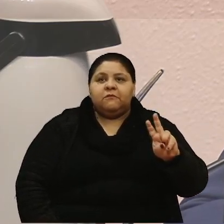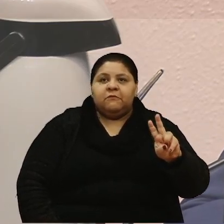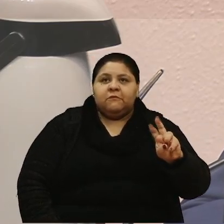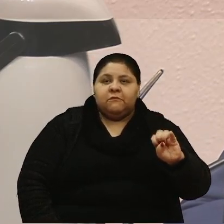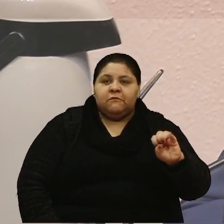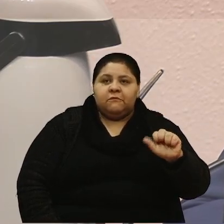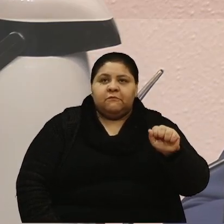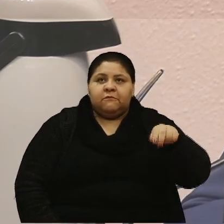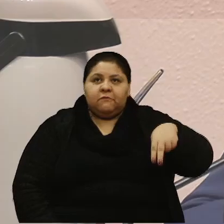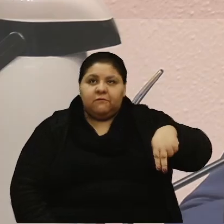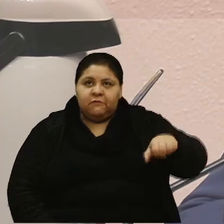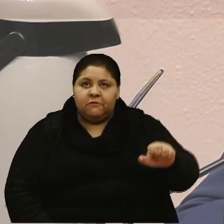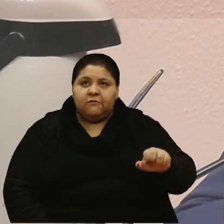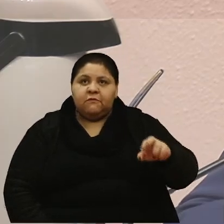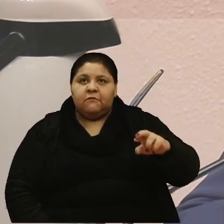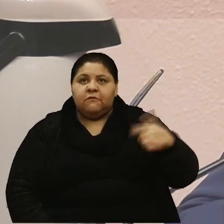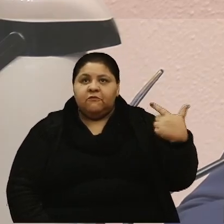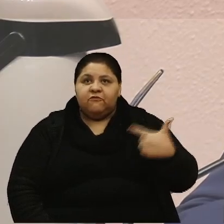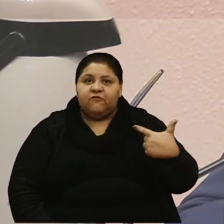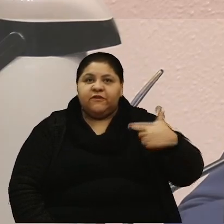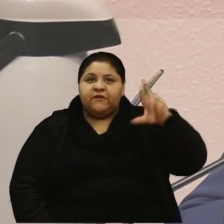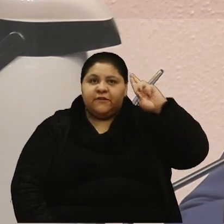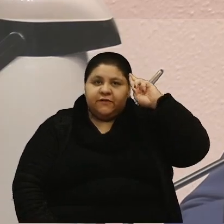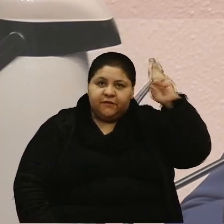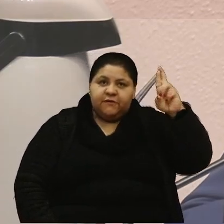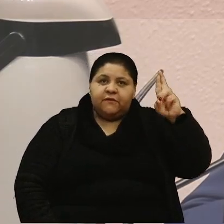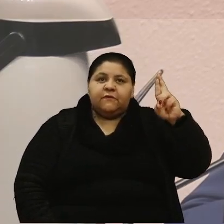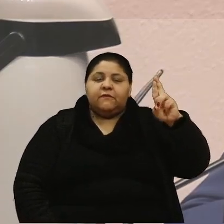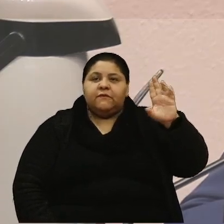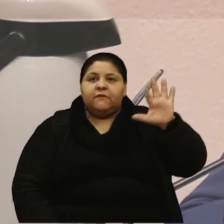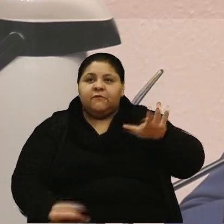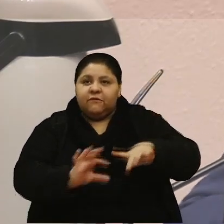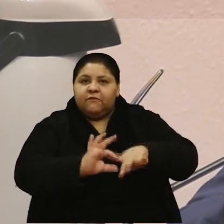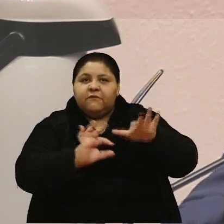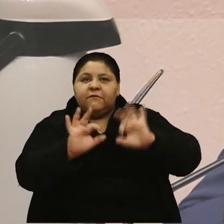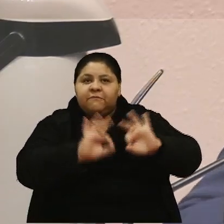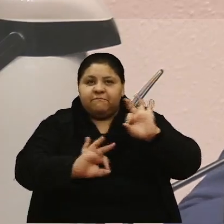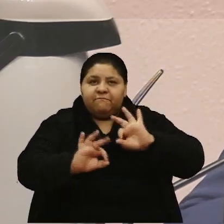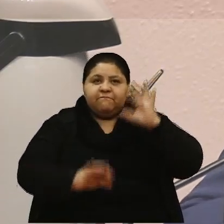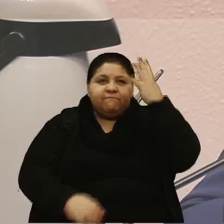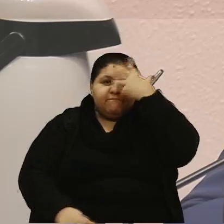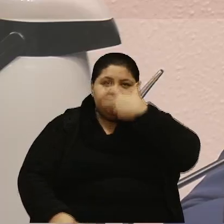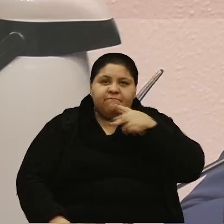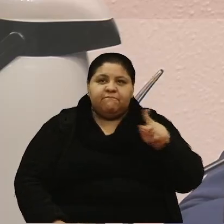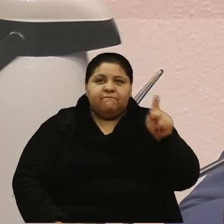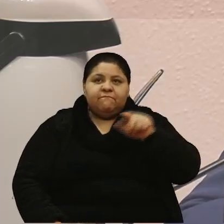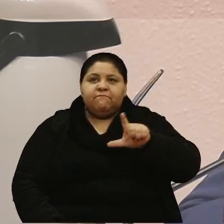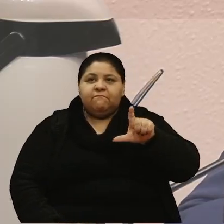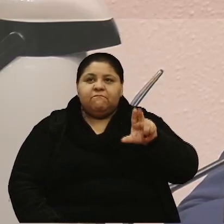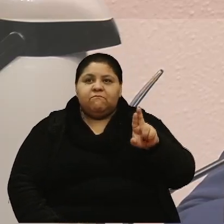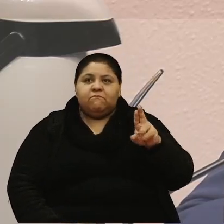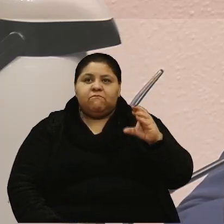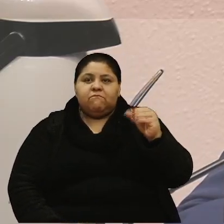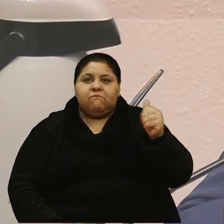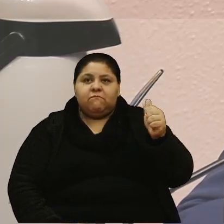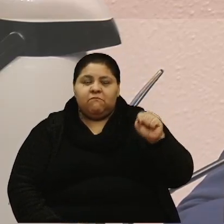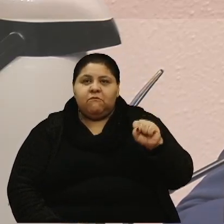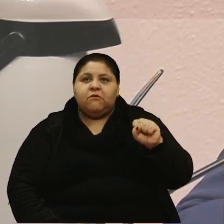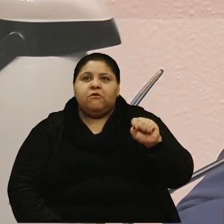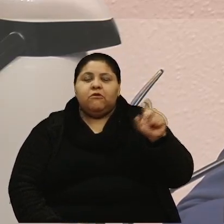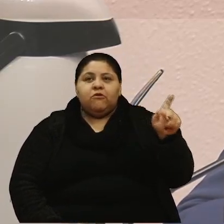Cristina Rodrigues, vice-diretora, né, que coordenaram esse processo tão bonito, e ao professor Lucas da Rosa, professor de